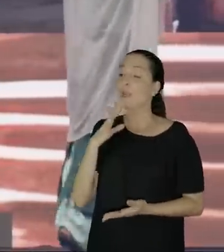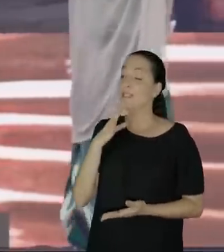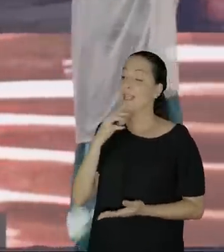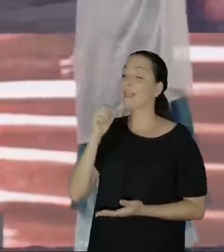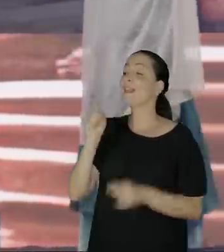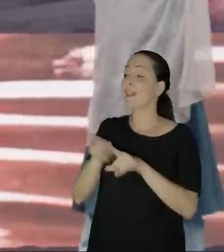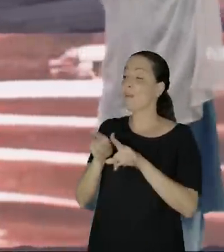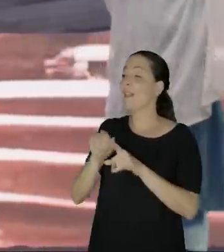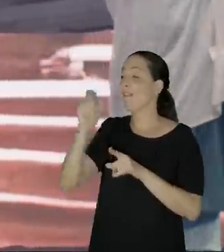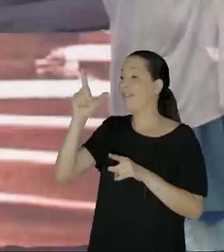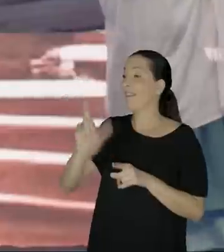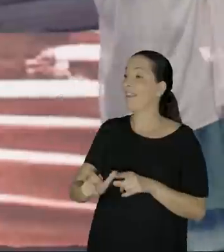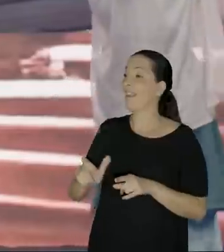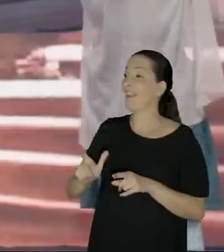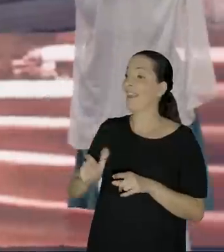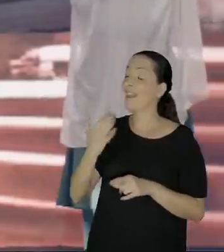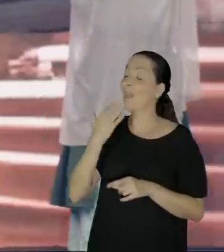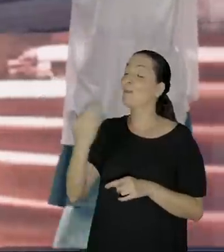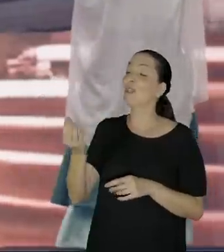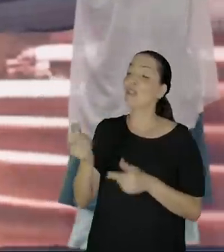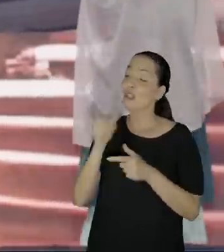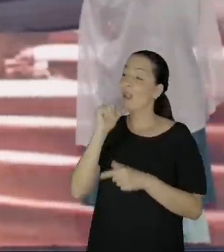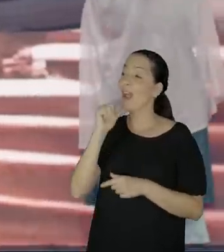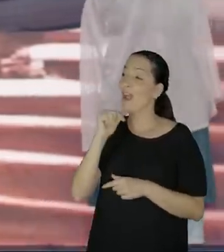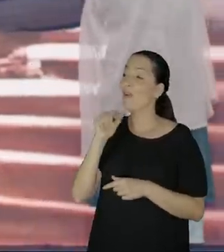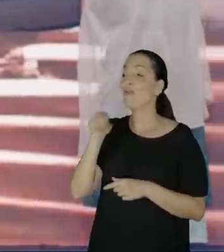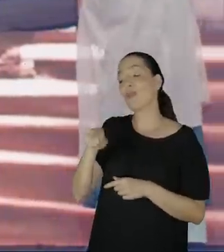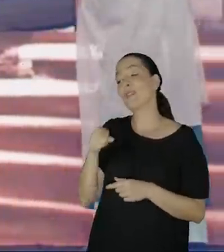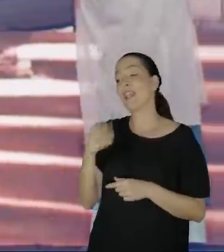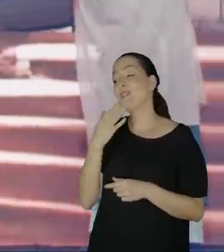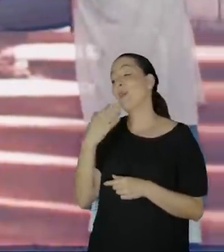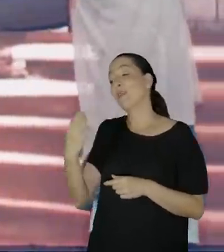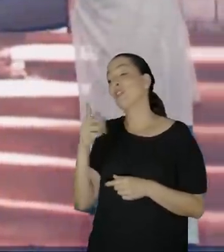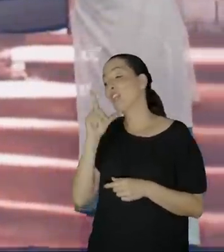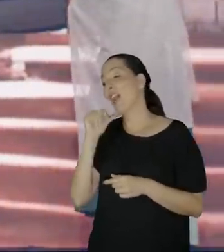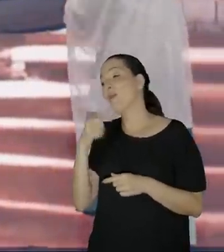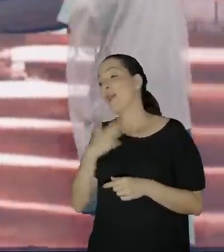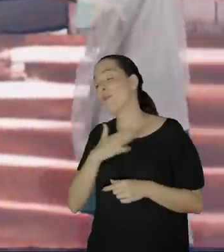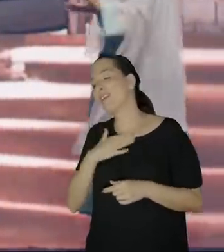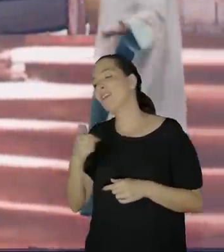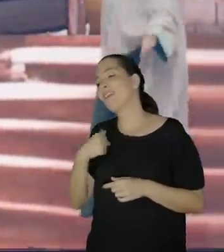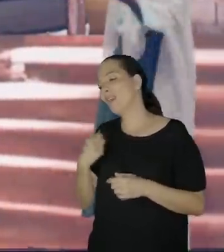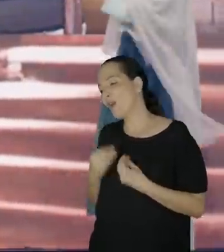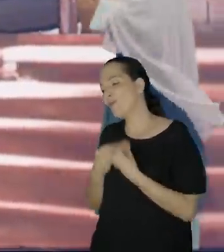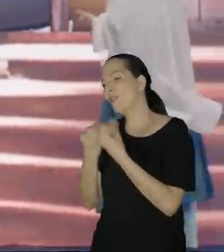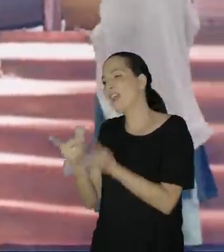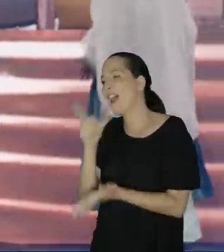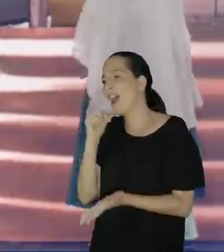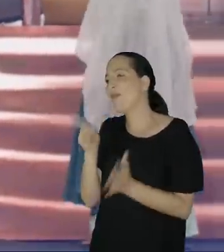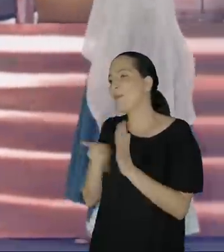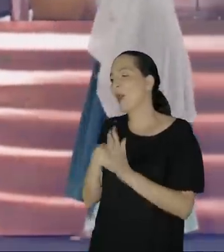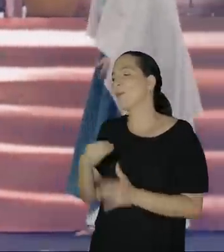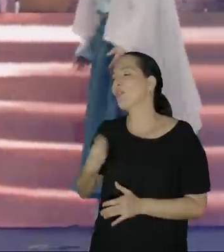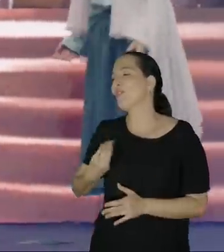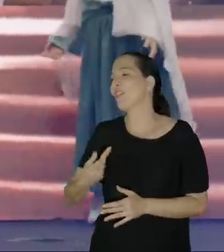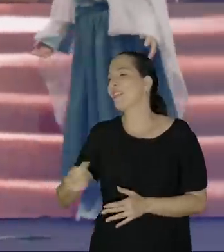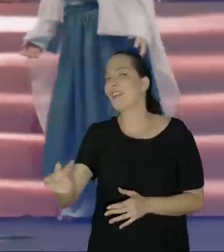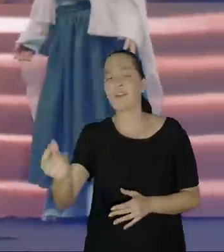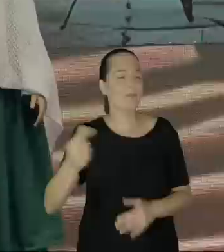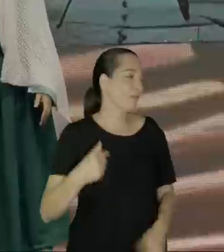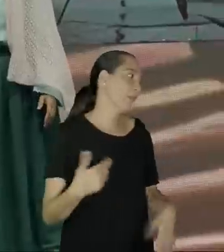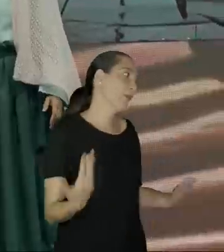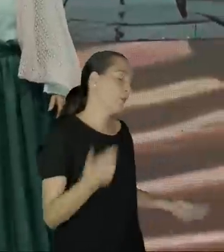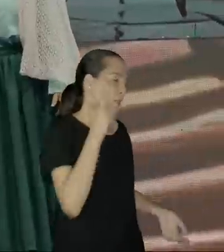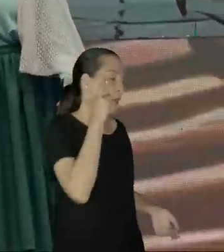tu é quem me pedirias, e eu havia de dar-te água viva. Senhor, não tem sequer um balde aqui, e o poço